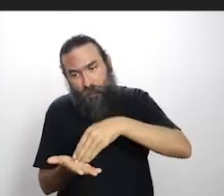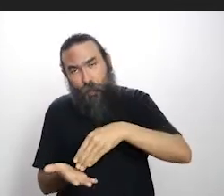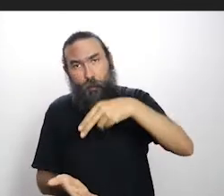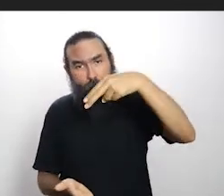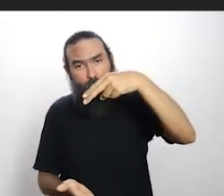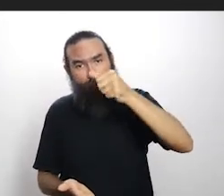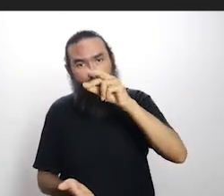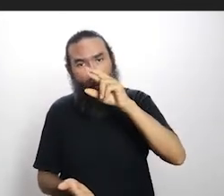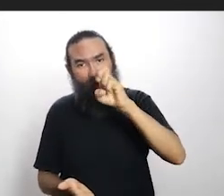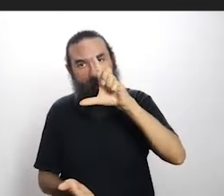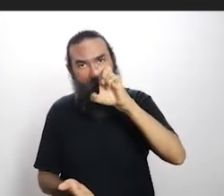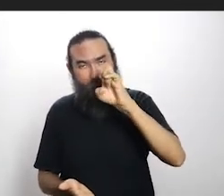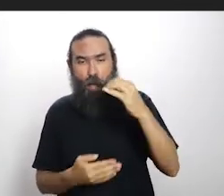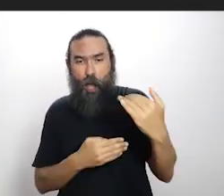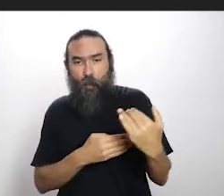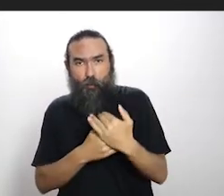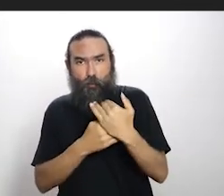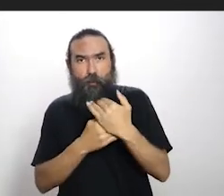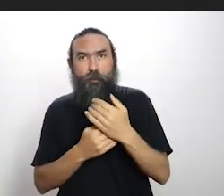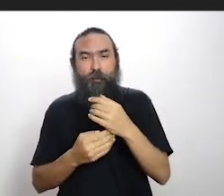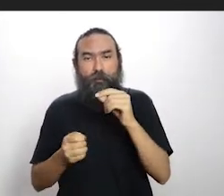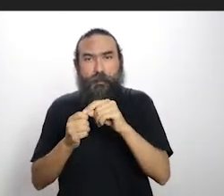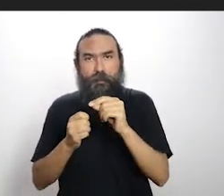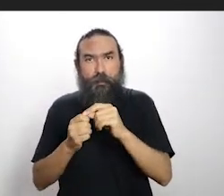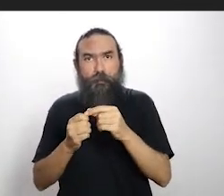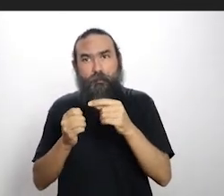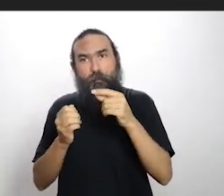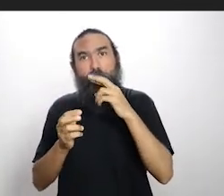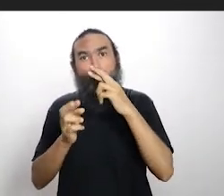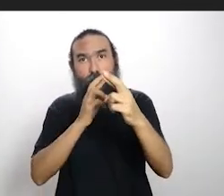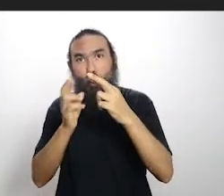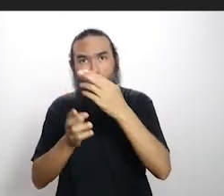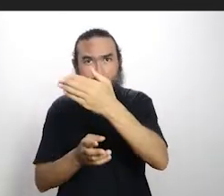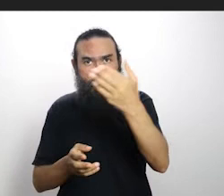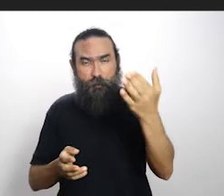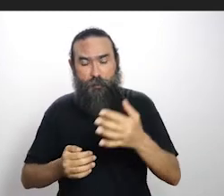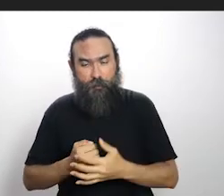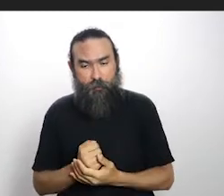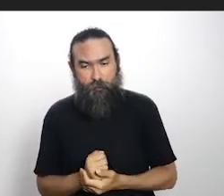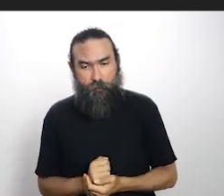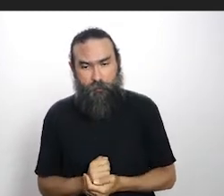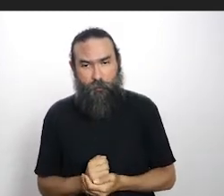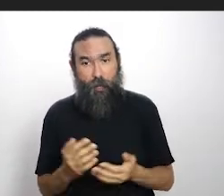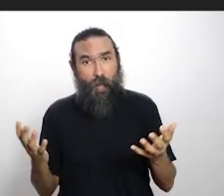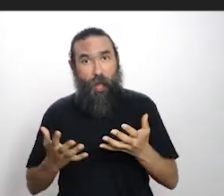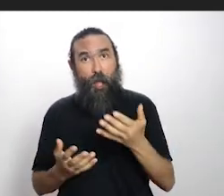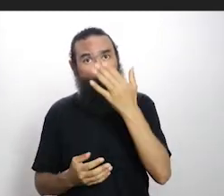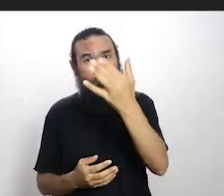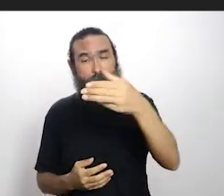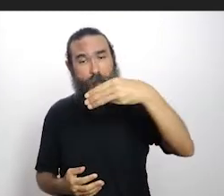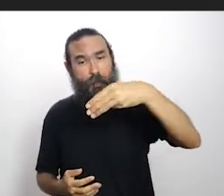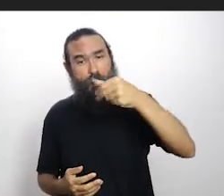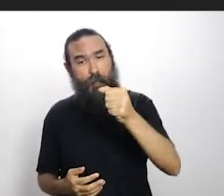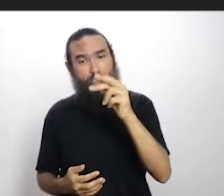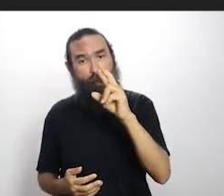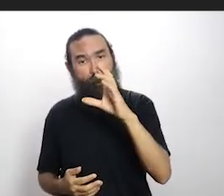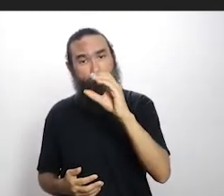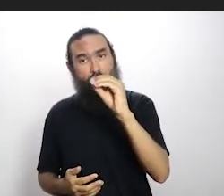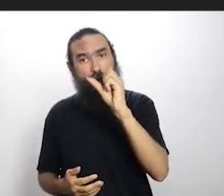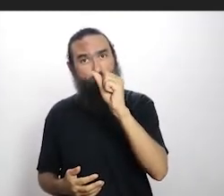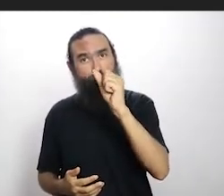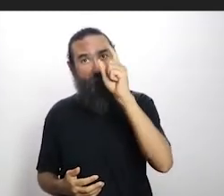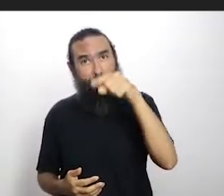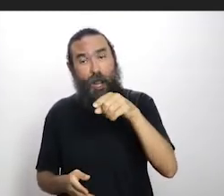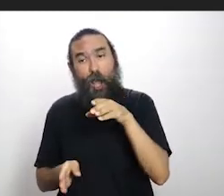possa direcionar para cada um dos nossos expositores. Vamos passar agora, então, para o Marcos Barão, que é do Conselho Nacional